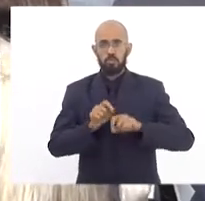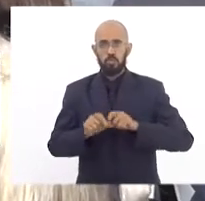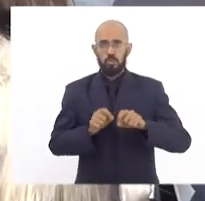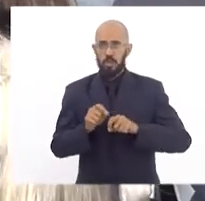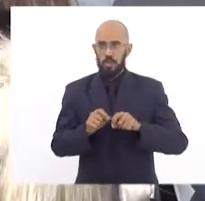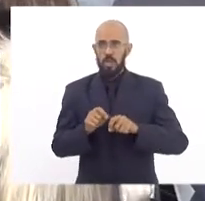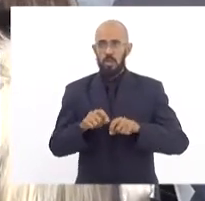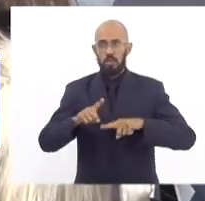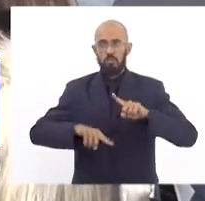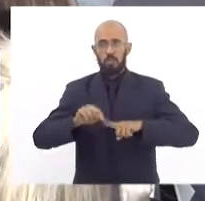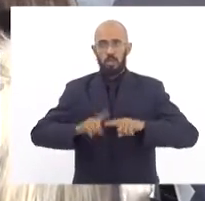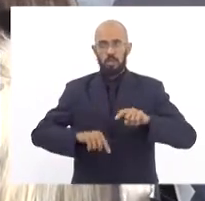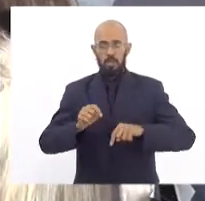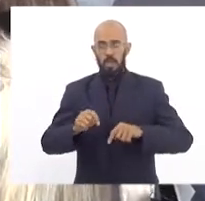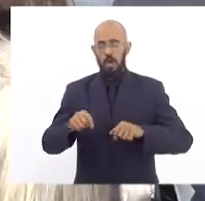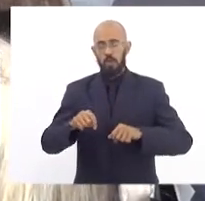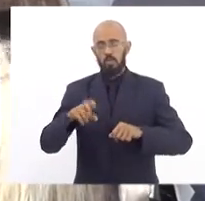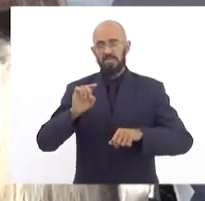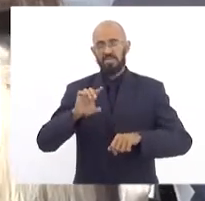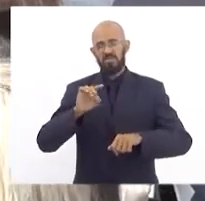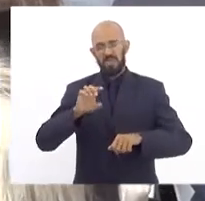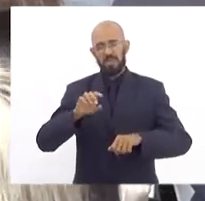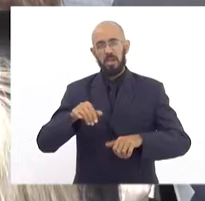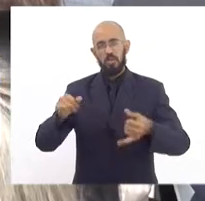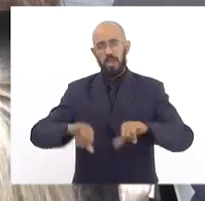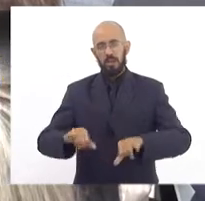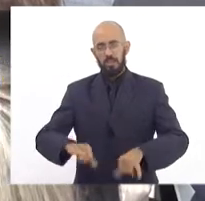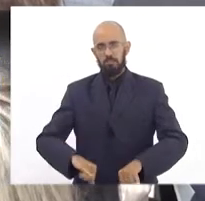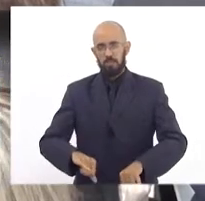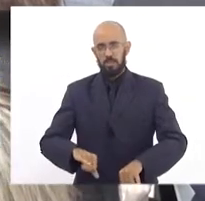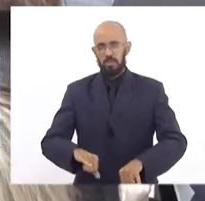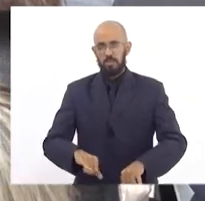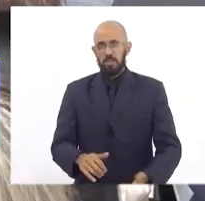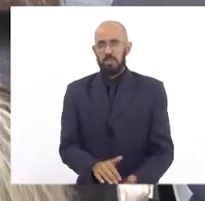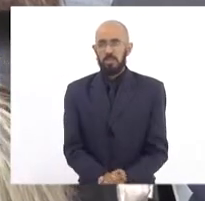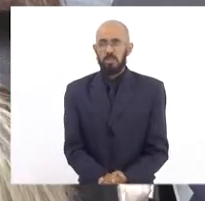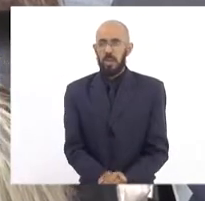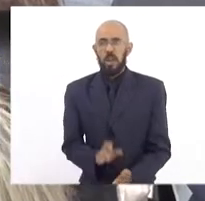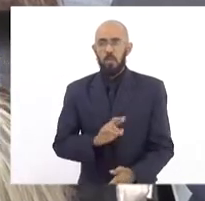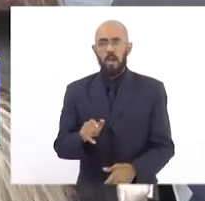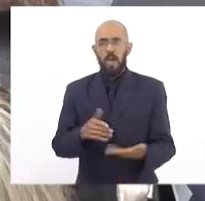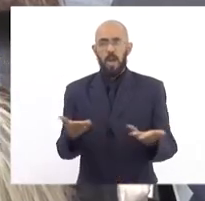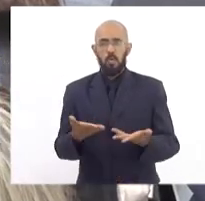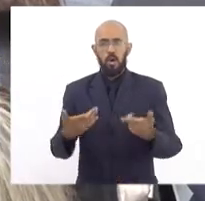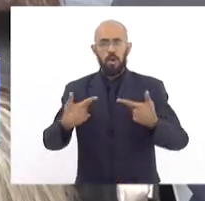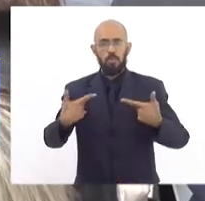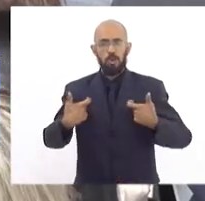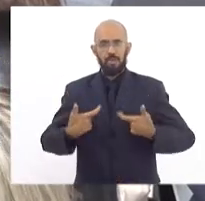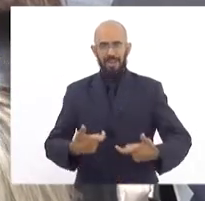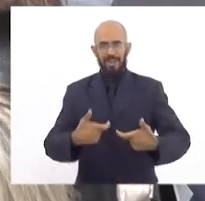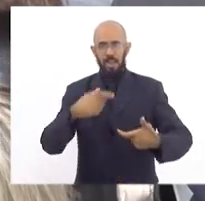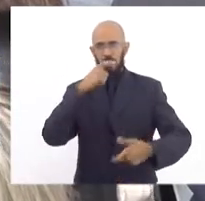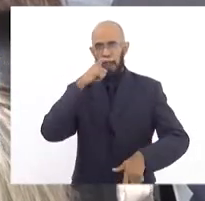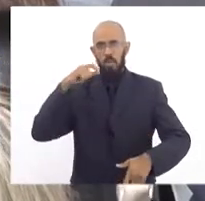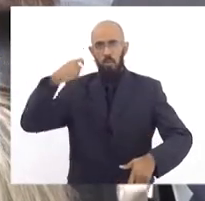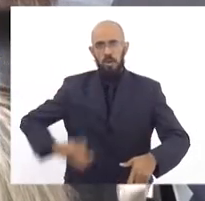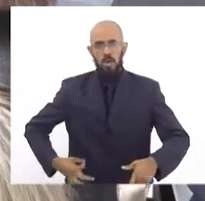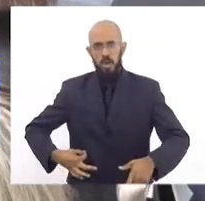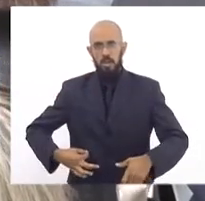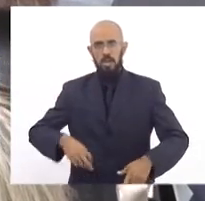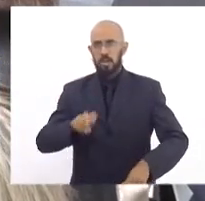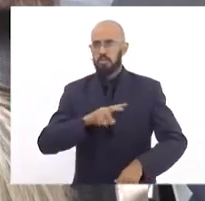fora, especial dos fertilizantes. Não é agora por conta da guerra da Ucrânia, piorou um pouco, porque nós importamos